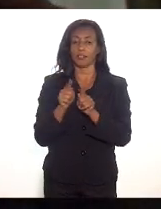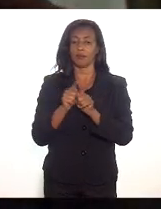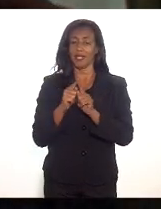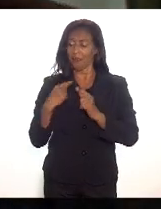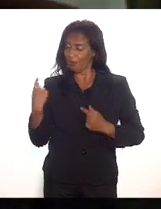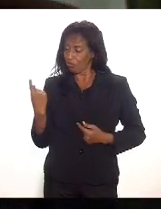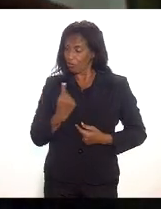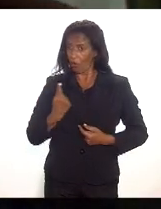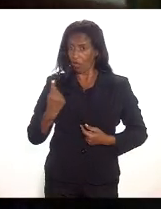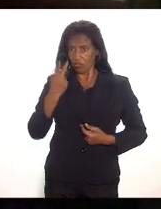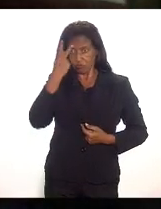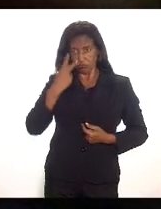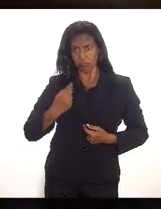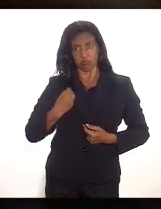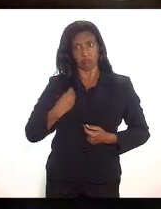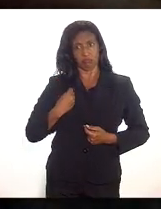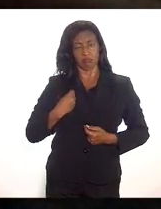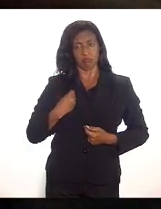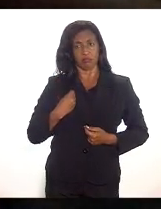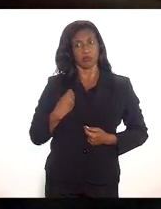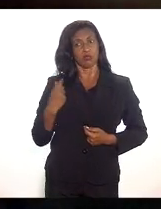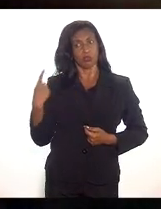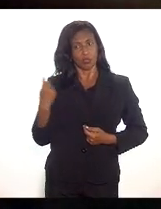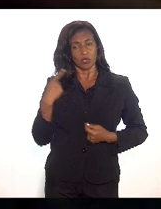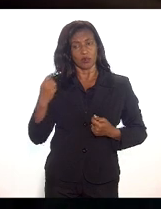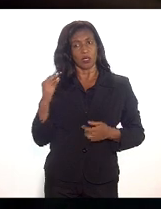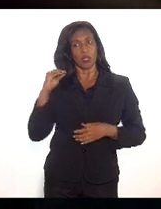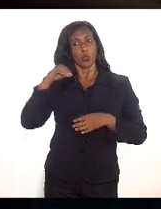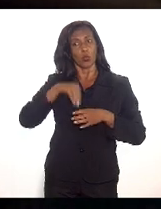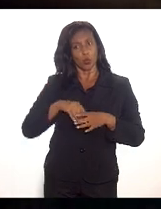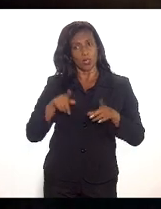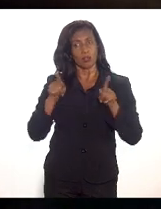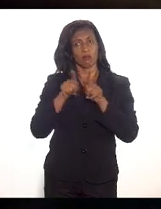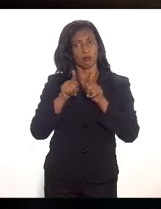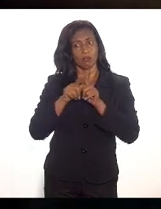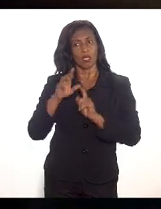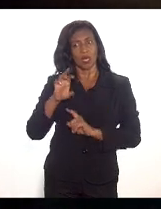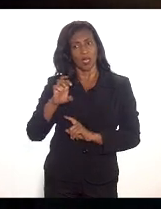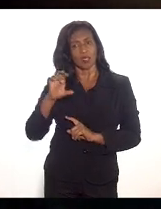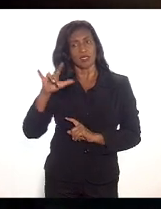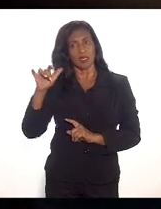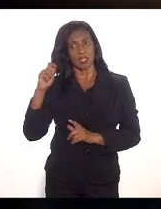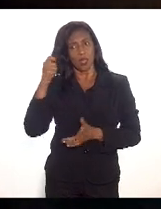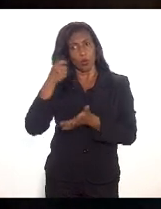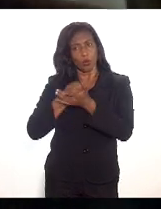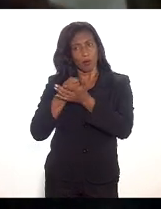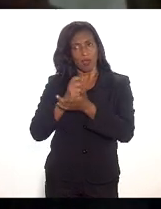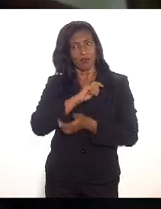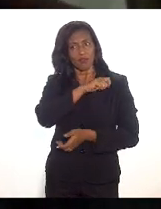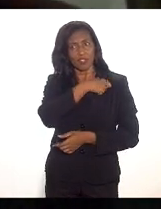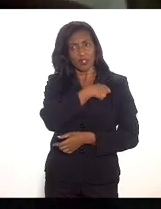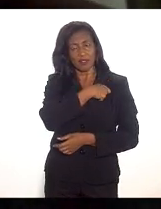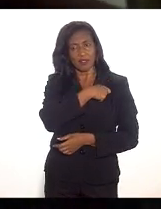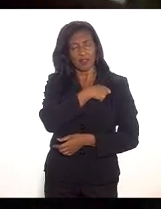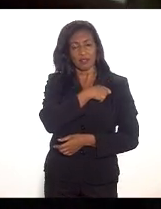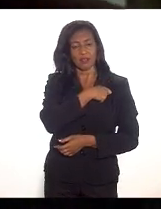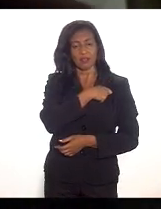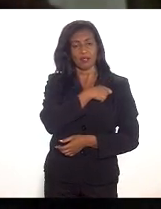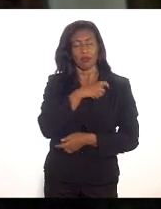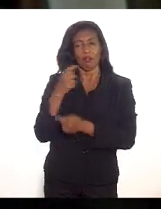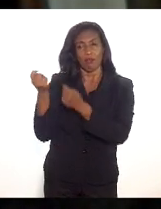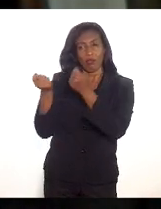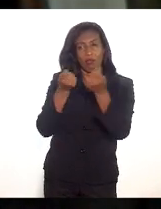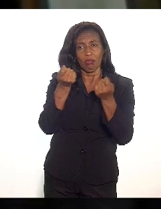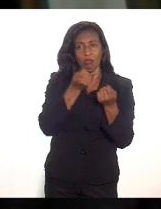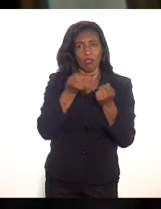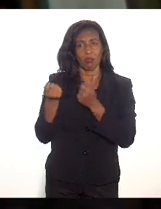nós. Nós temos que incluir, sim, a SEDAI na questão da fiscalização das agências reguladoras do